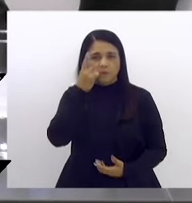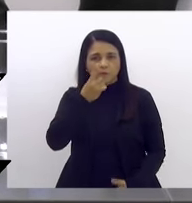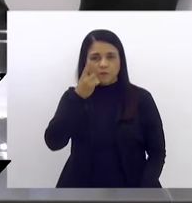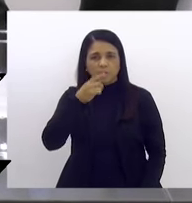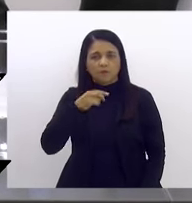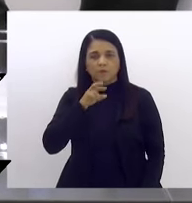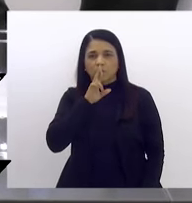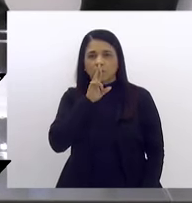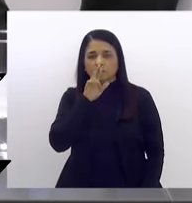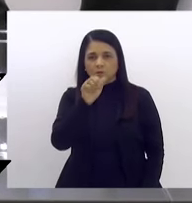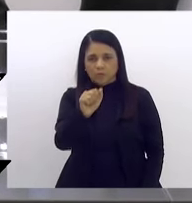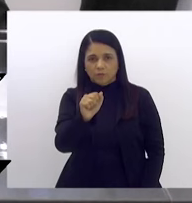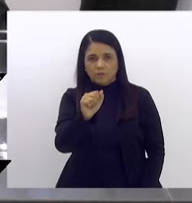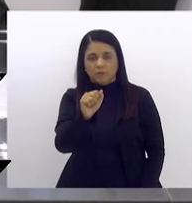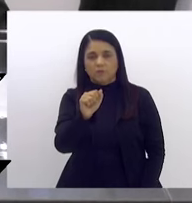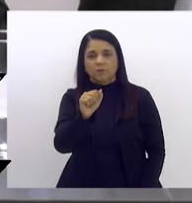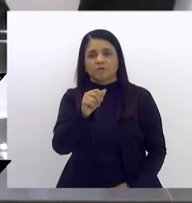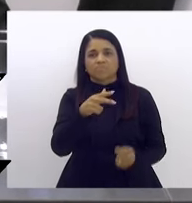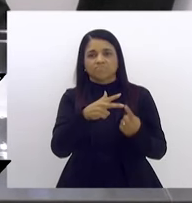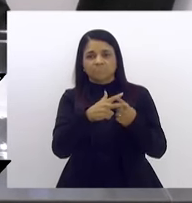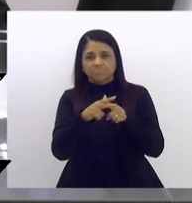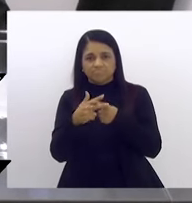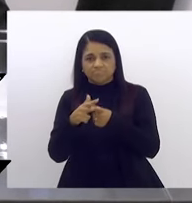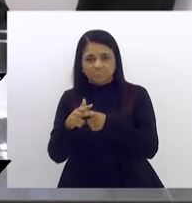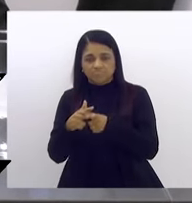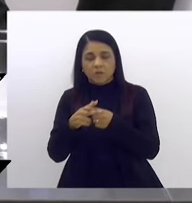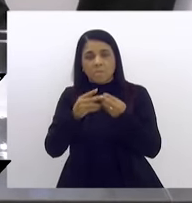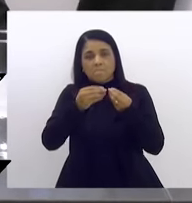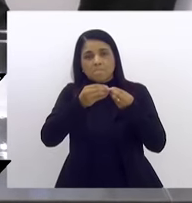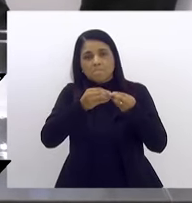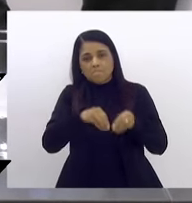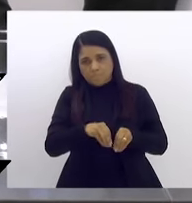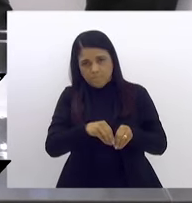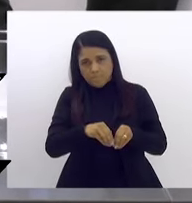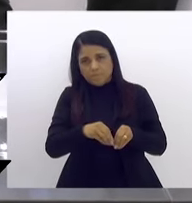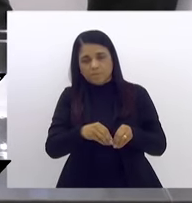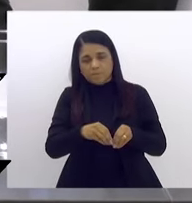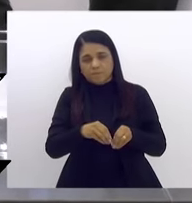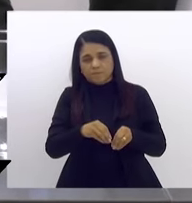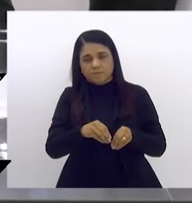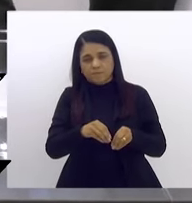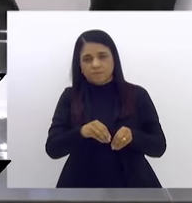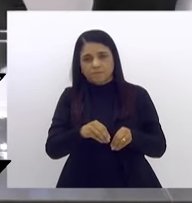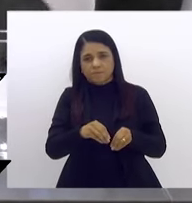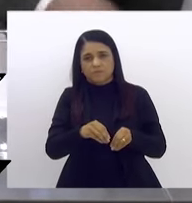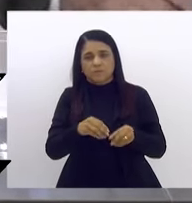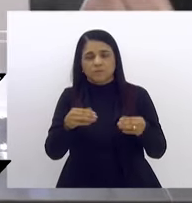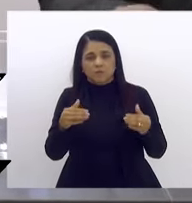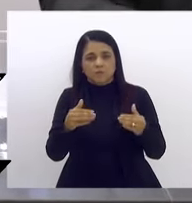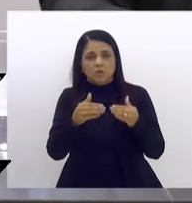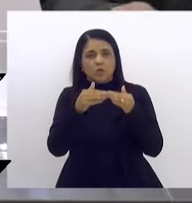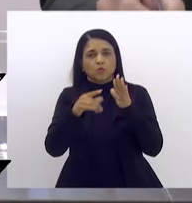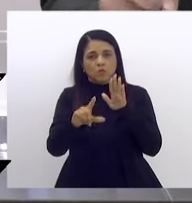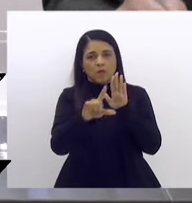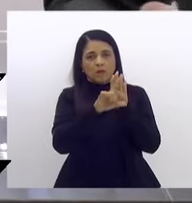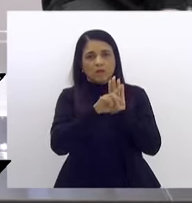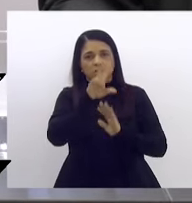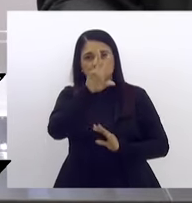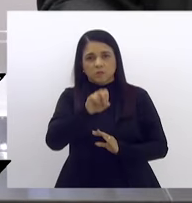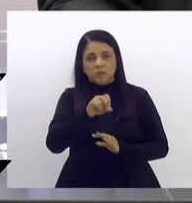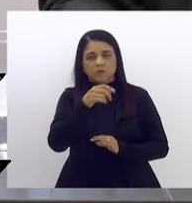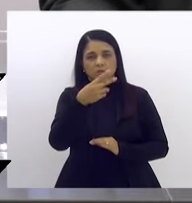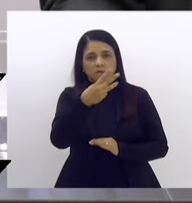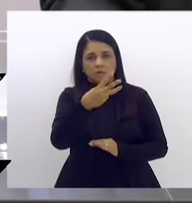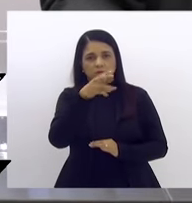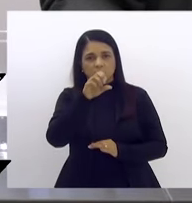Rodrigo Amorim foi retificado pela prejudicado de acordo com a lei 5038 de